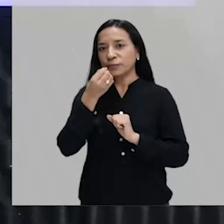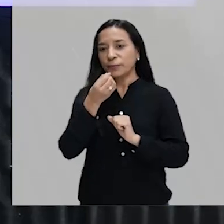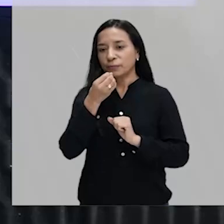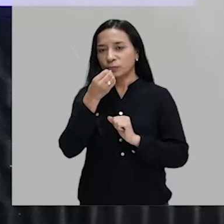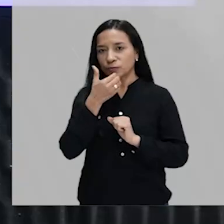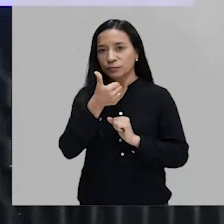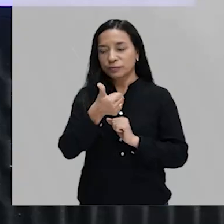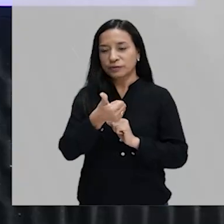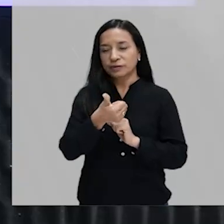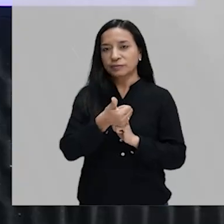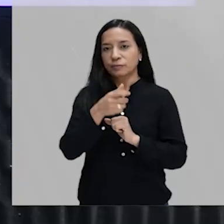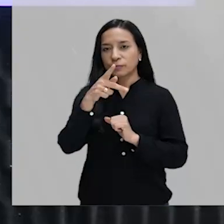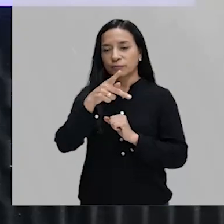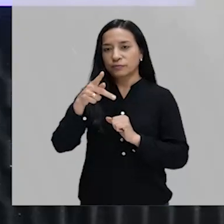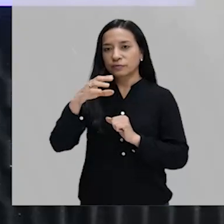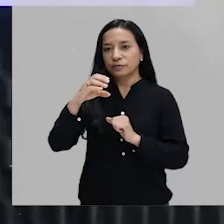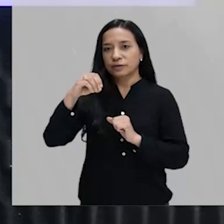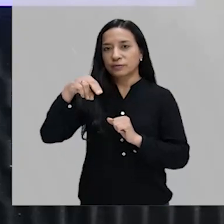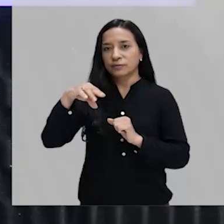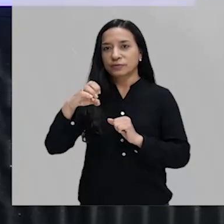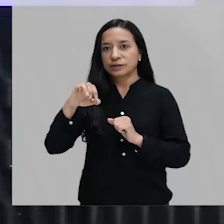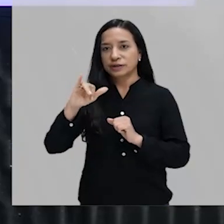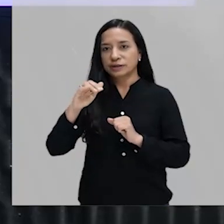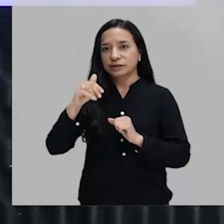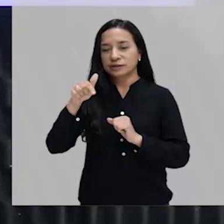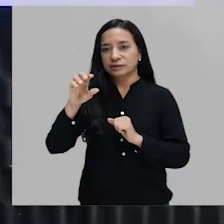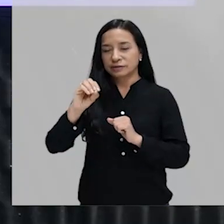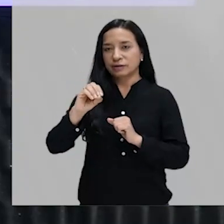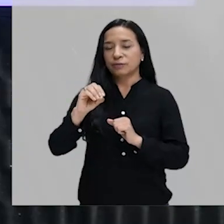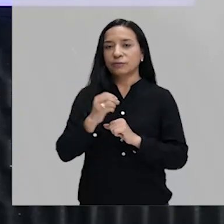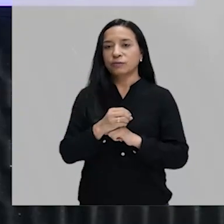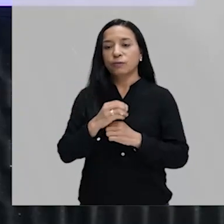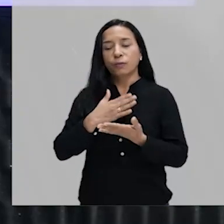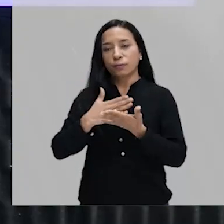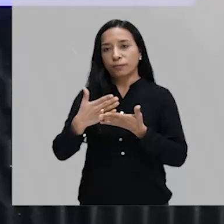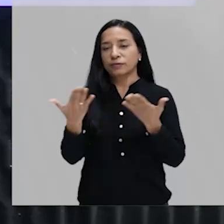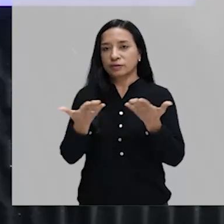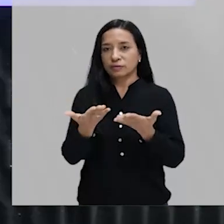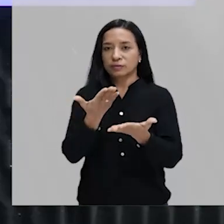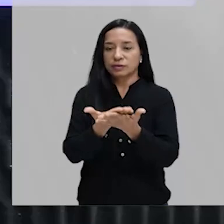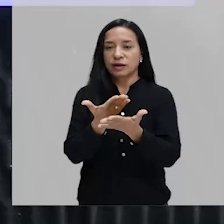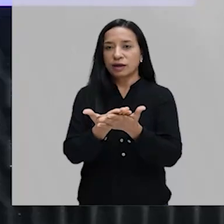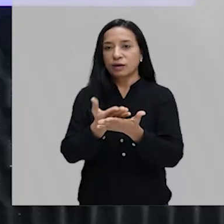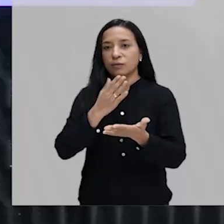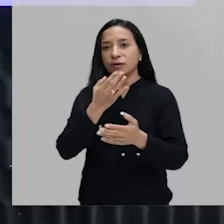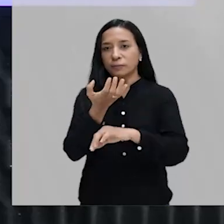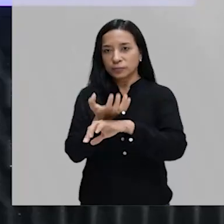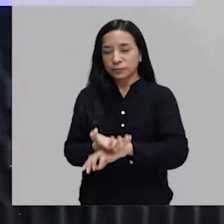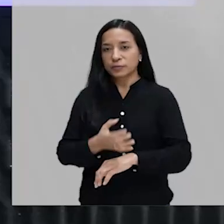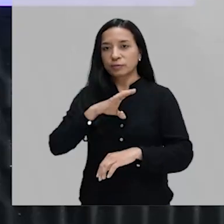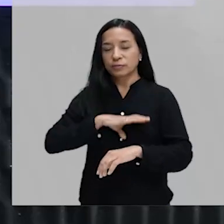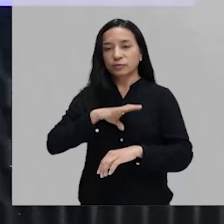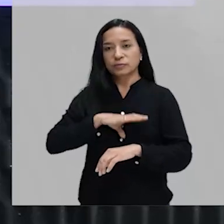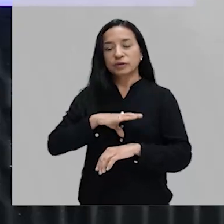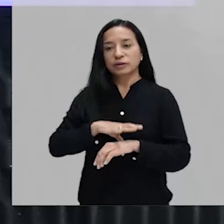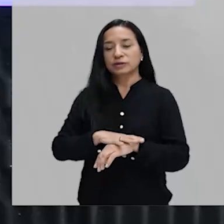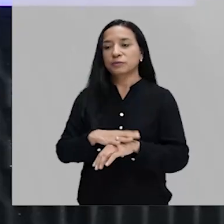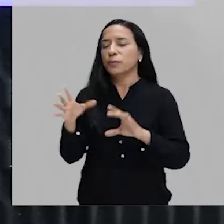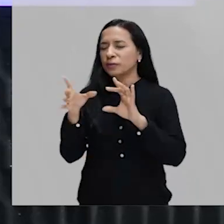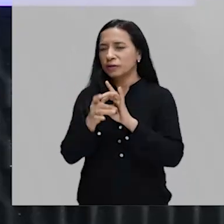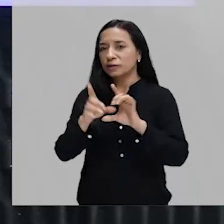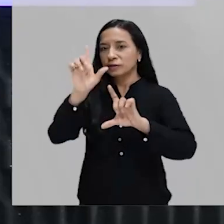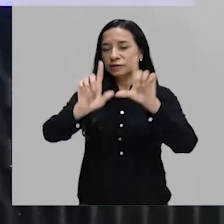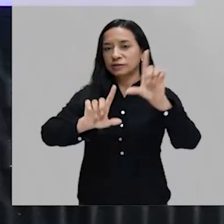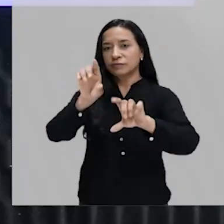bem com vocês? Sou a professora Conceição Alencar e começa agora a sua aula de língua portuguesa. Se liga na TV Educação e no portal do